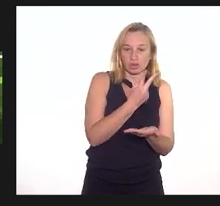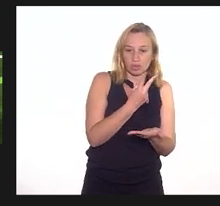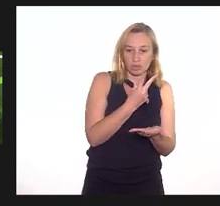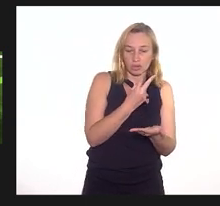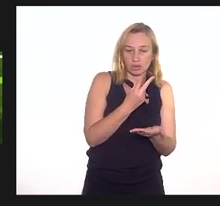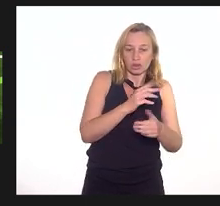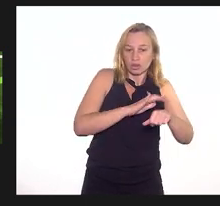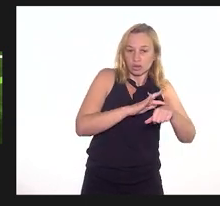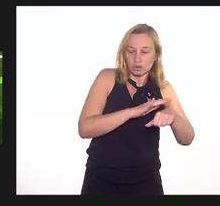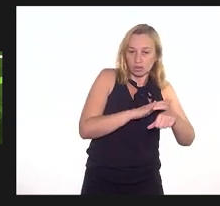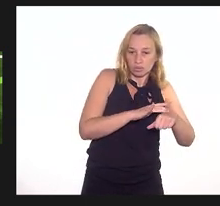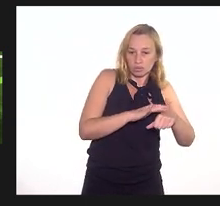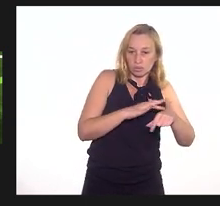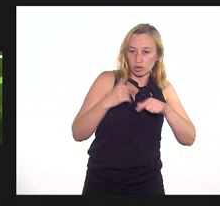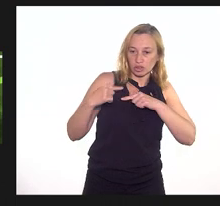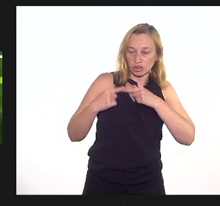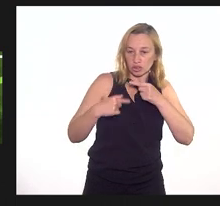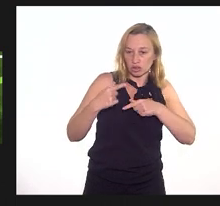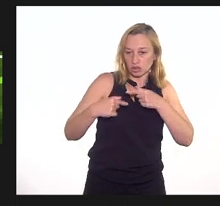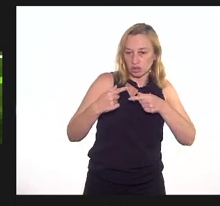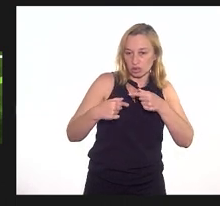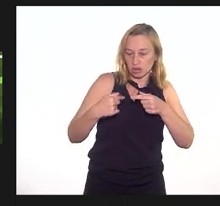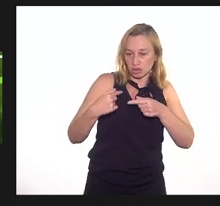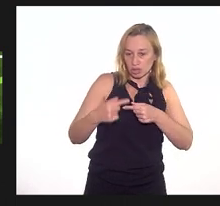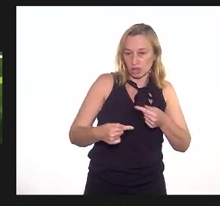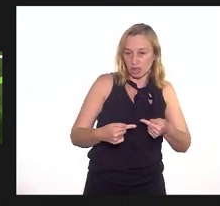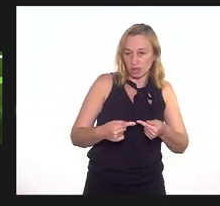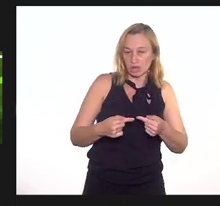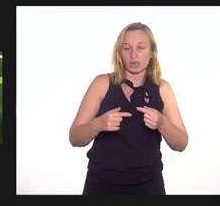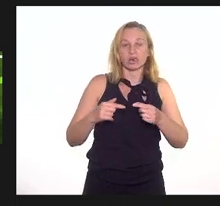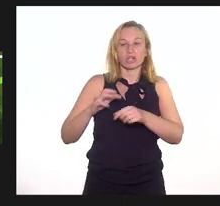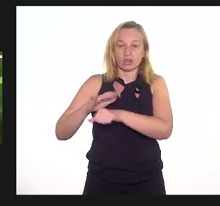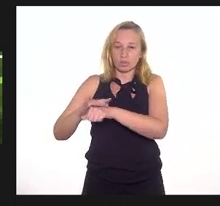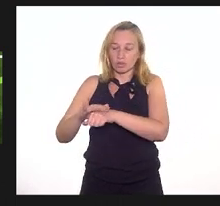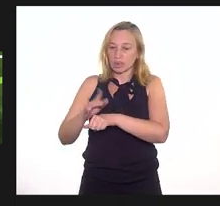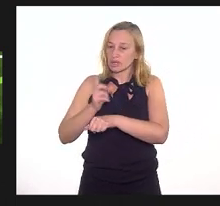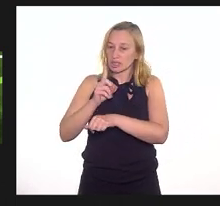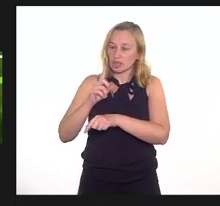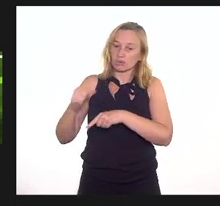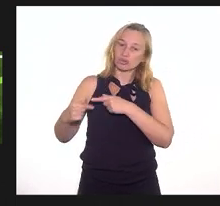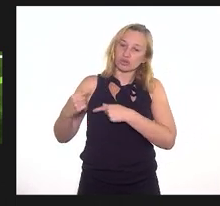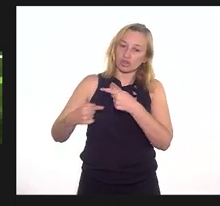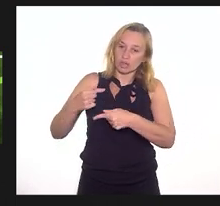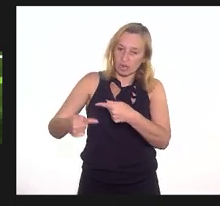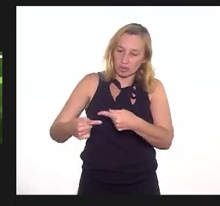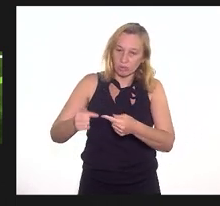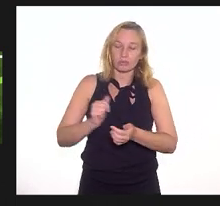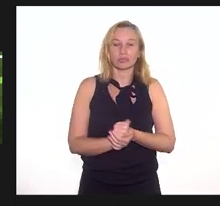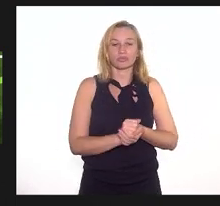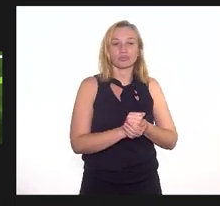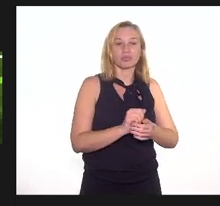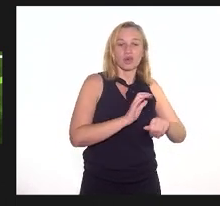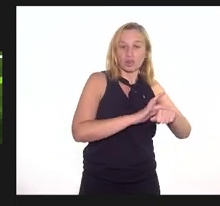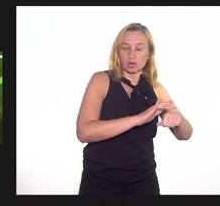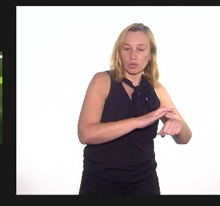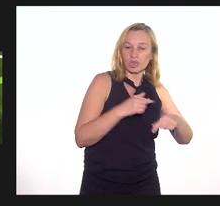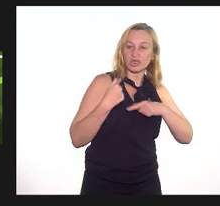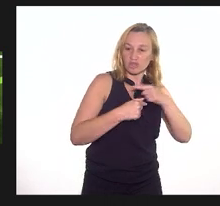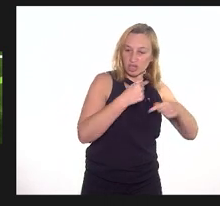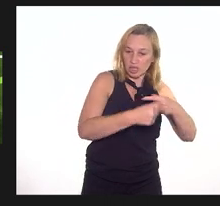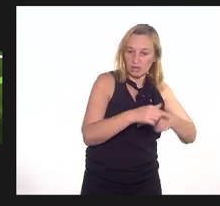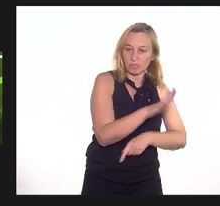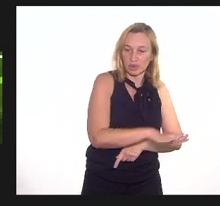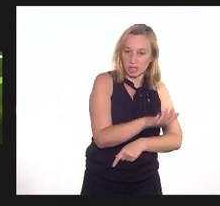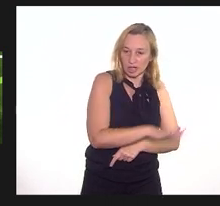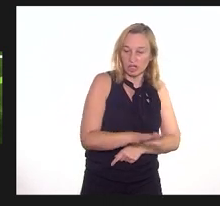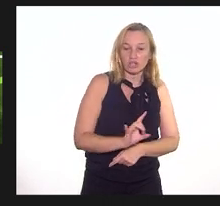das doenças genéticas e os eixos das doenças não genéticas. E o Fernandes Figueira só dá conta do eixo genético para a criança. Então,